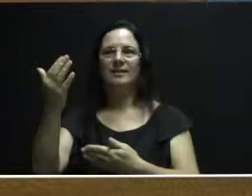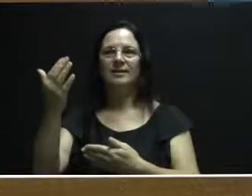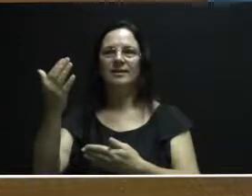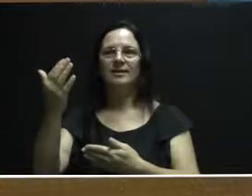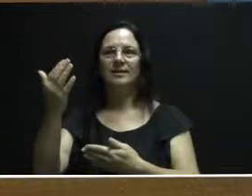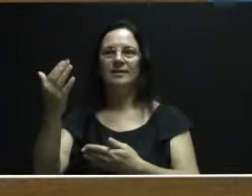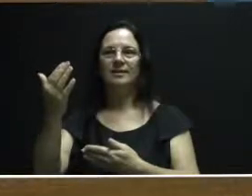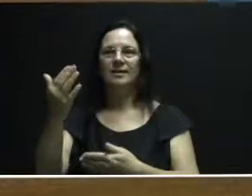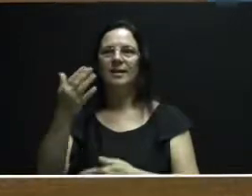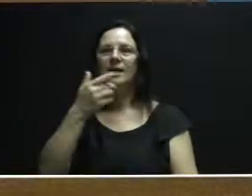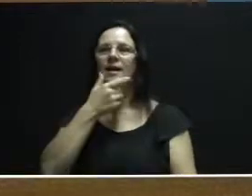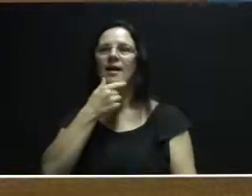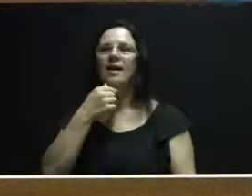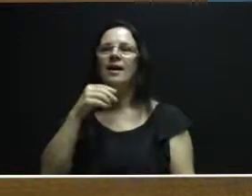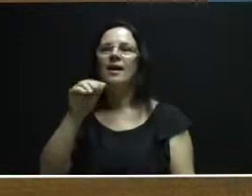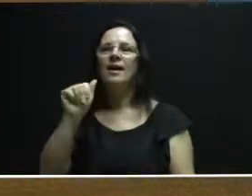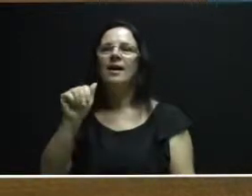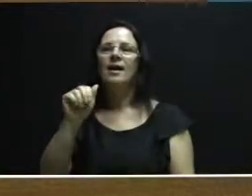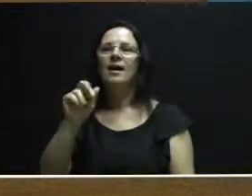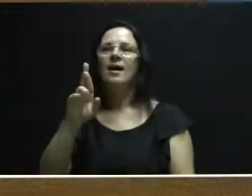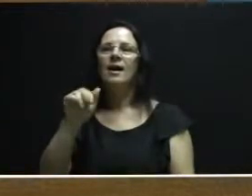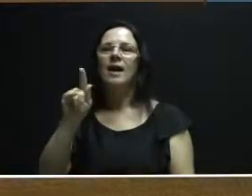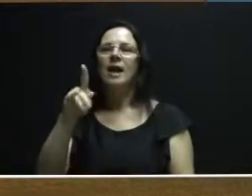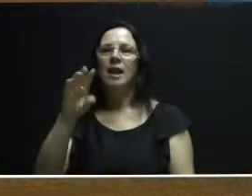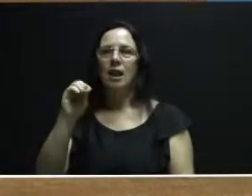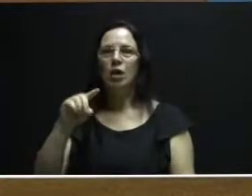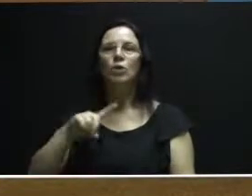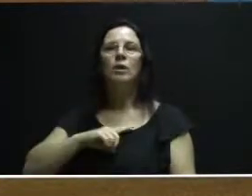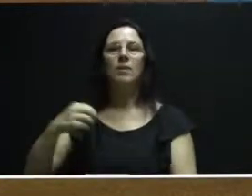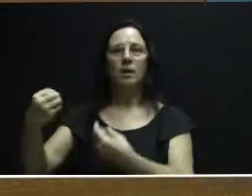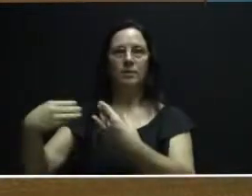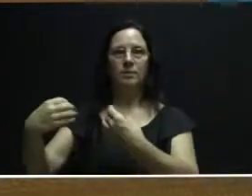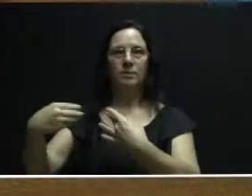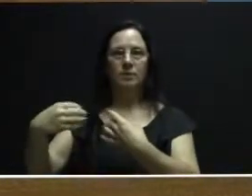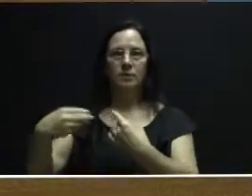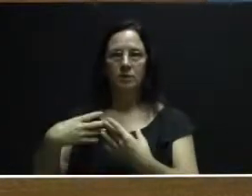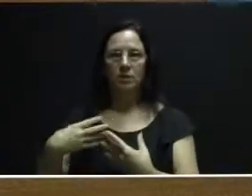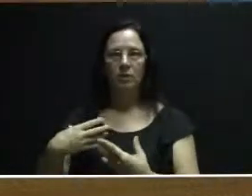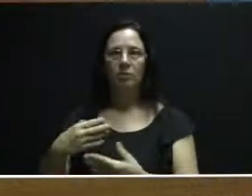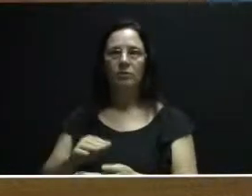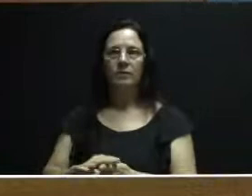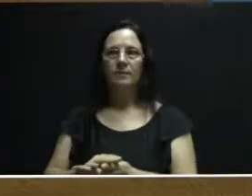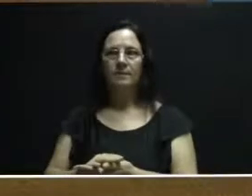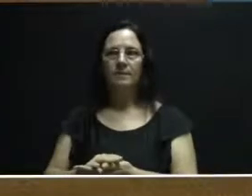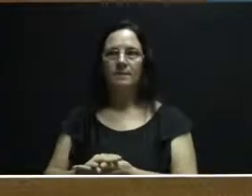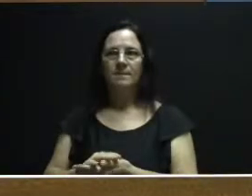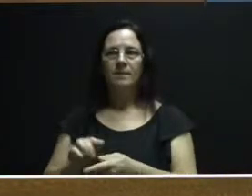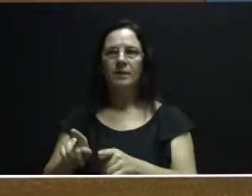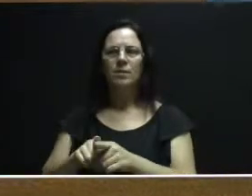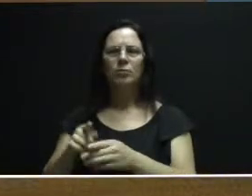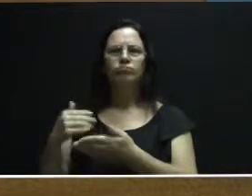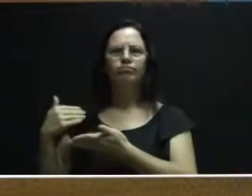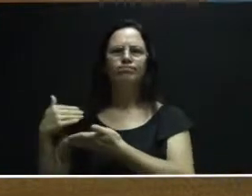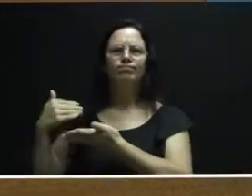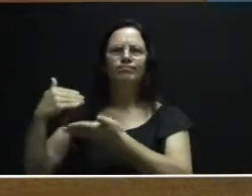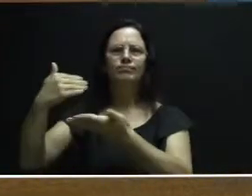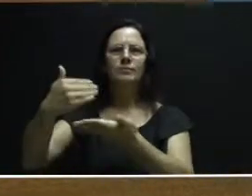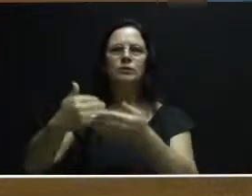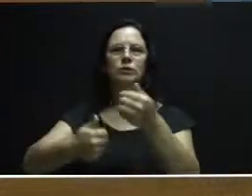professor Arlindo, que foi meu professor também, e eu acompanho o esporte em Cubatão